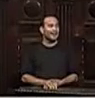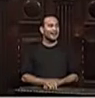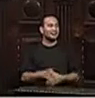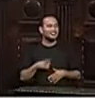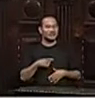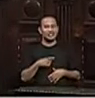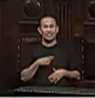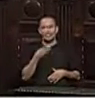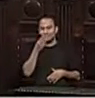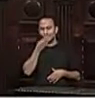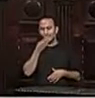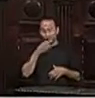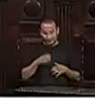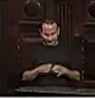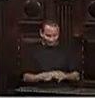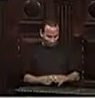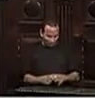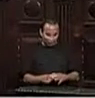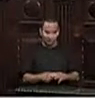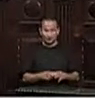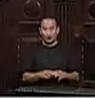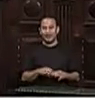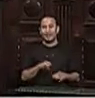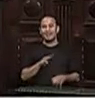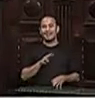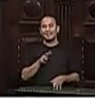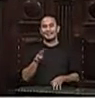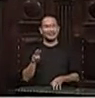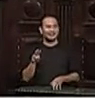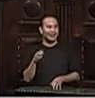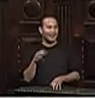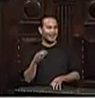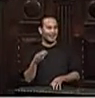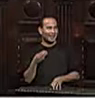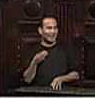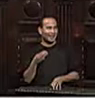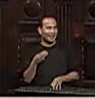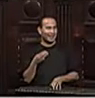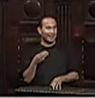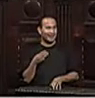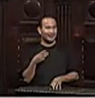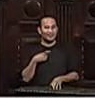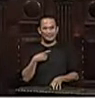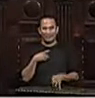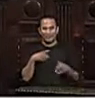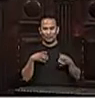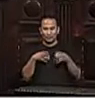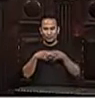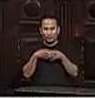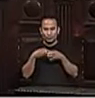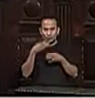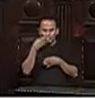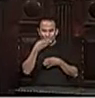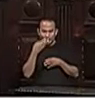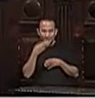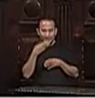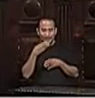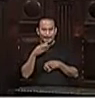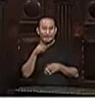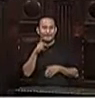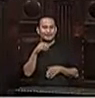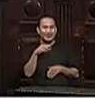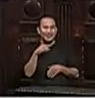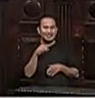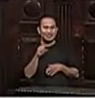assim redondo, chamado 3 em 1. Vinha pessegada, goiabada